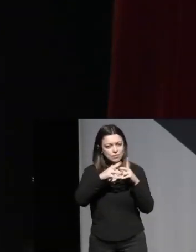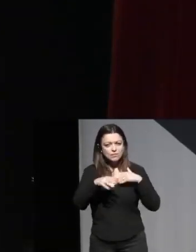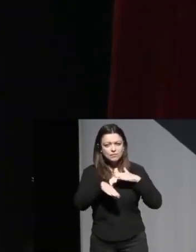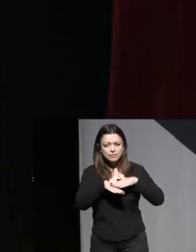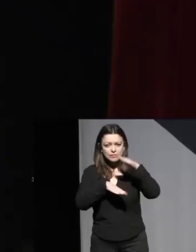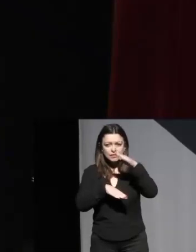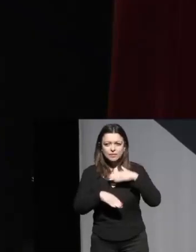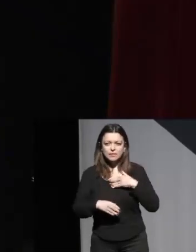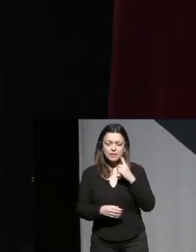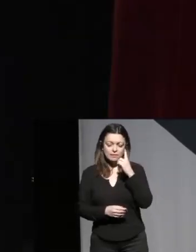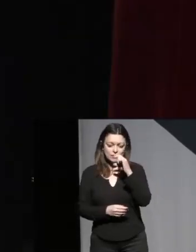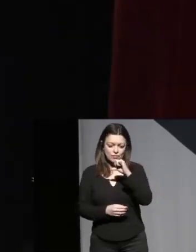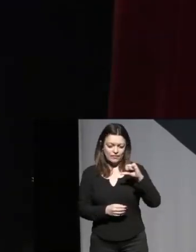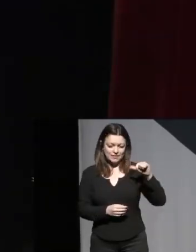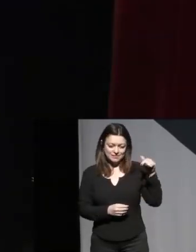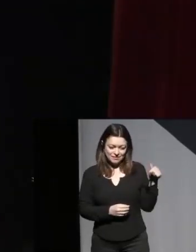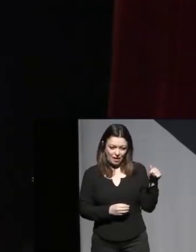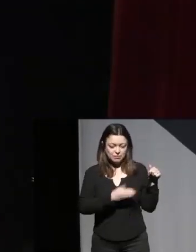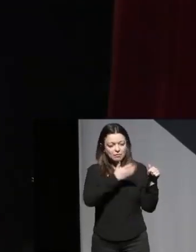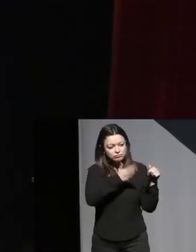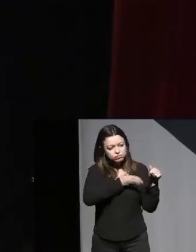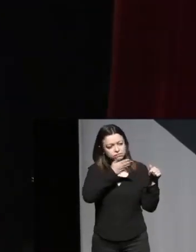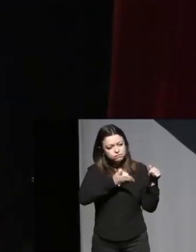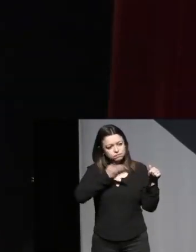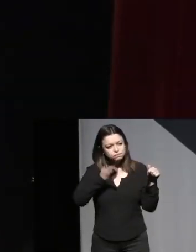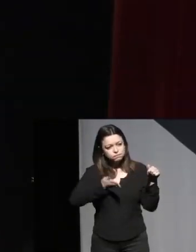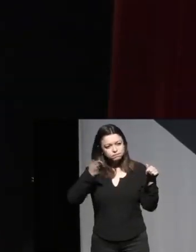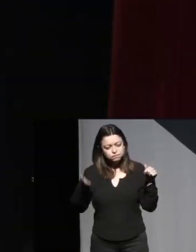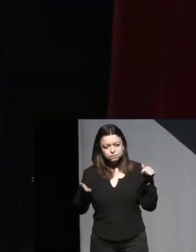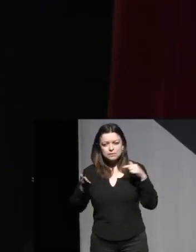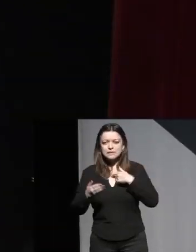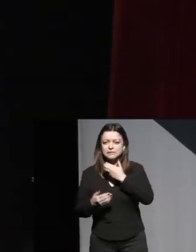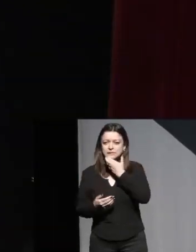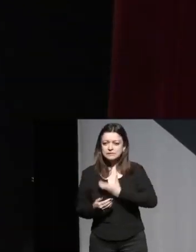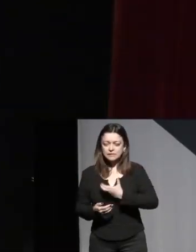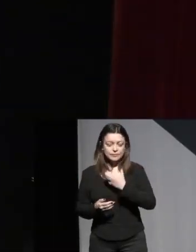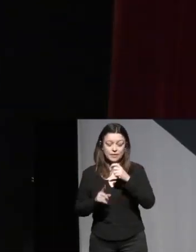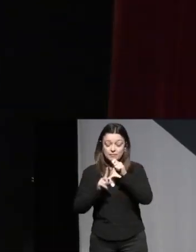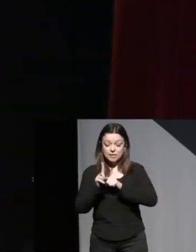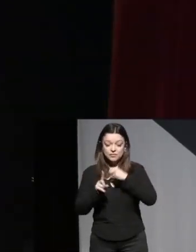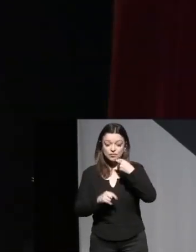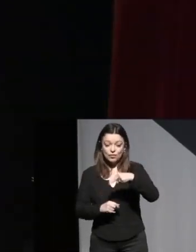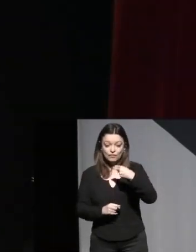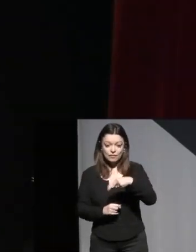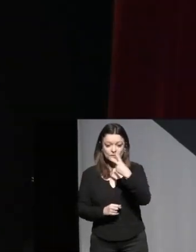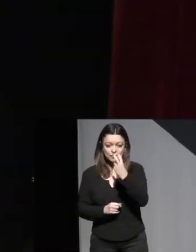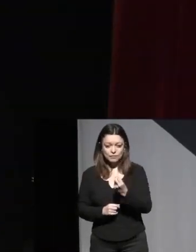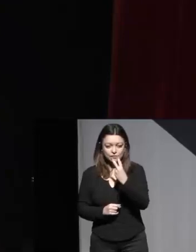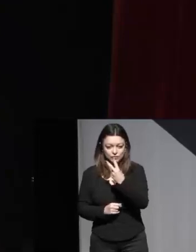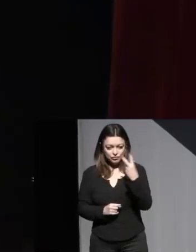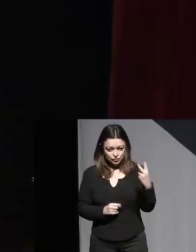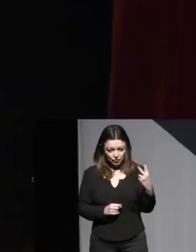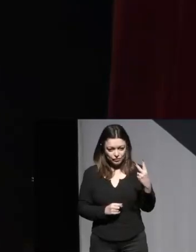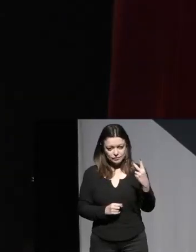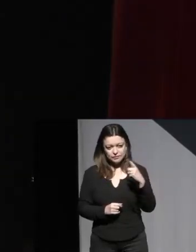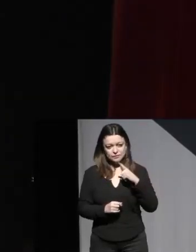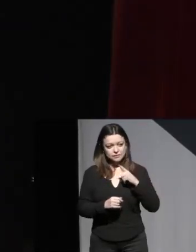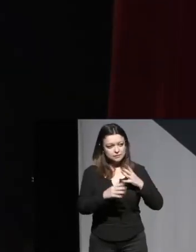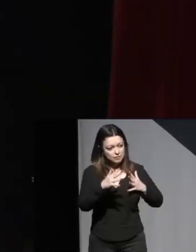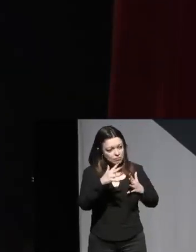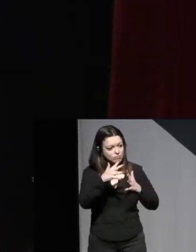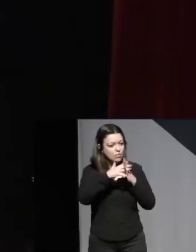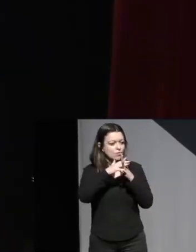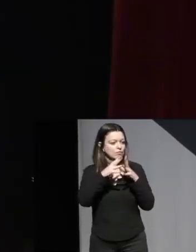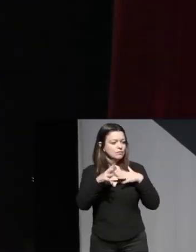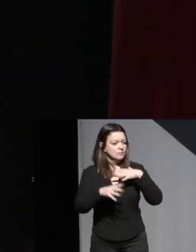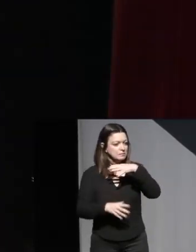desde 1997, e em dezembro de 2022 nós tivemos então, em novembro nós tivemos a quebra desse recorde, e